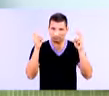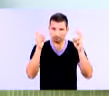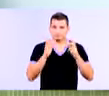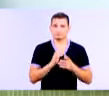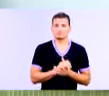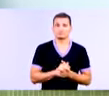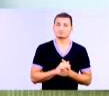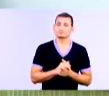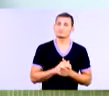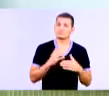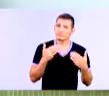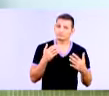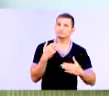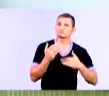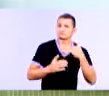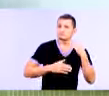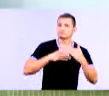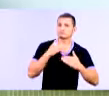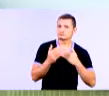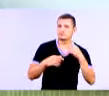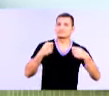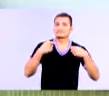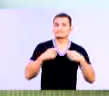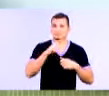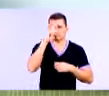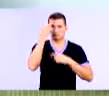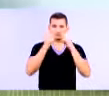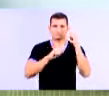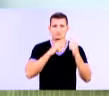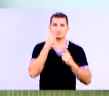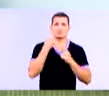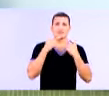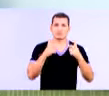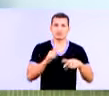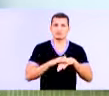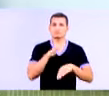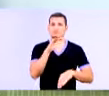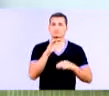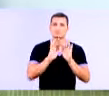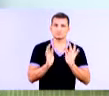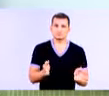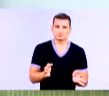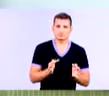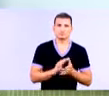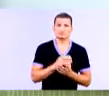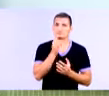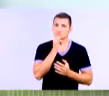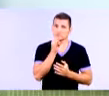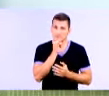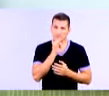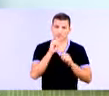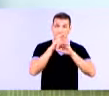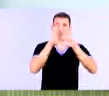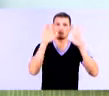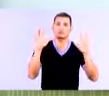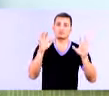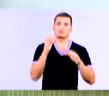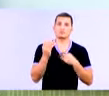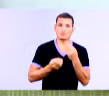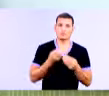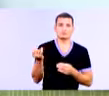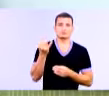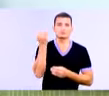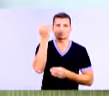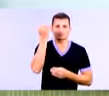E com o tempo a gente viu a necessidade de criar linguagens mais simples. Um exemplo claro do quão importante isso